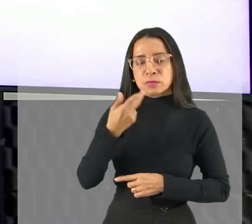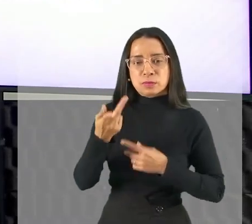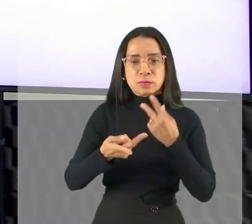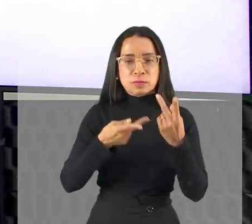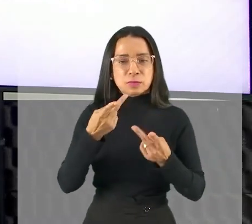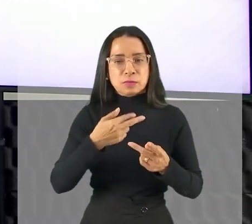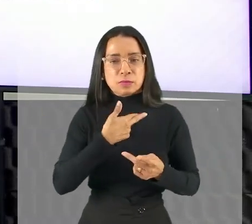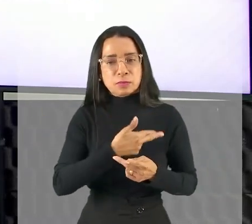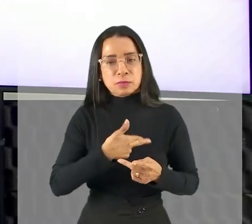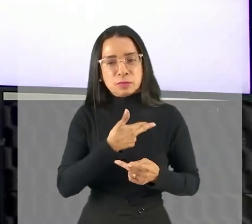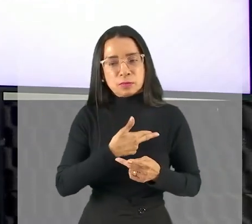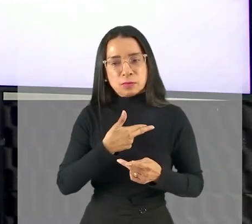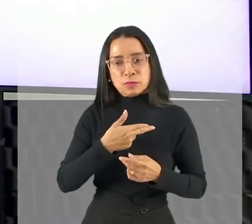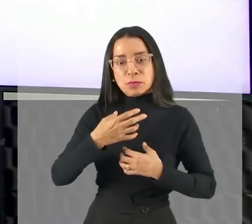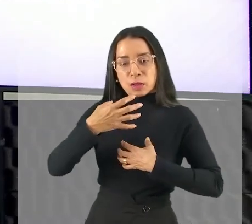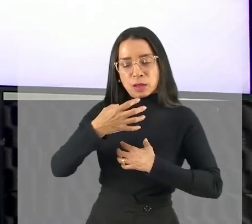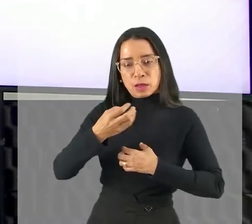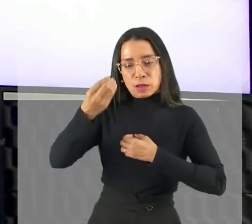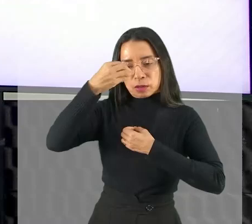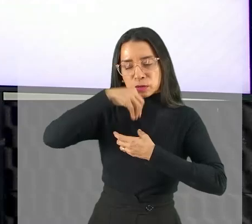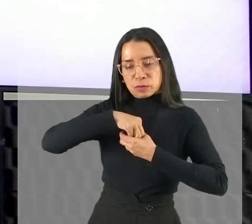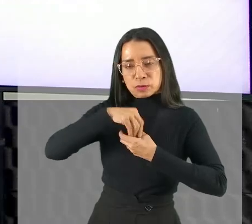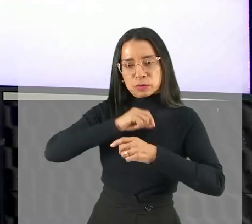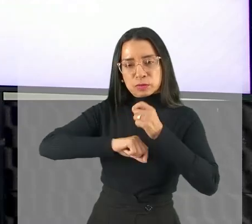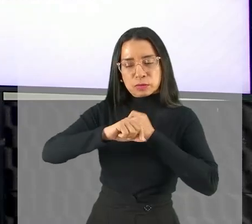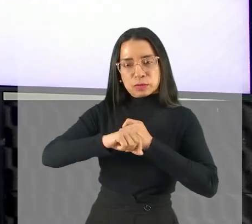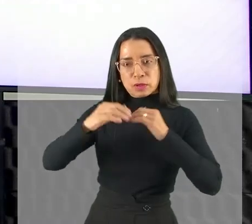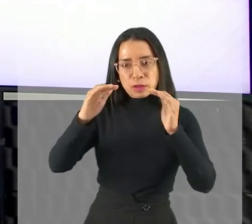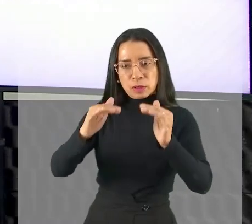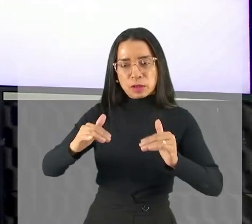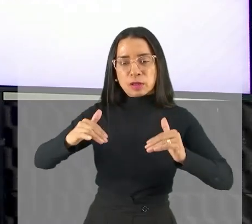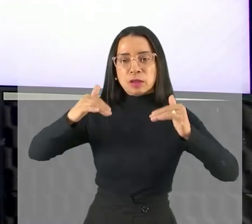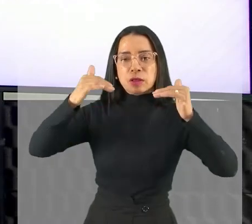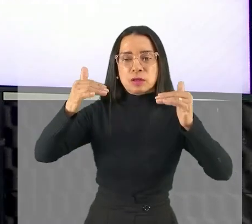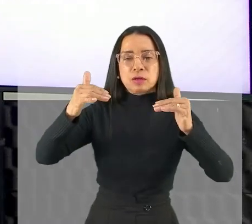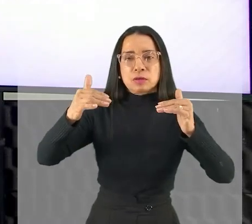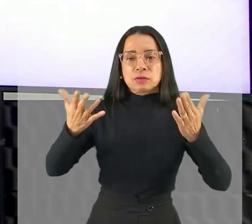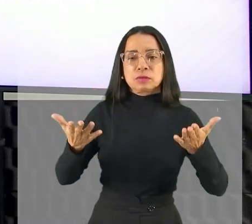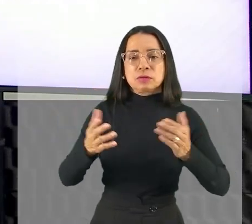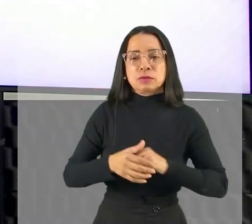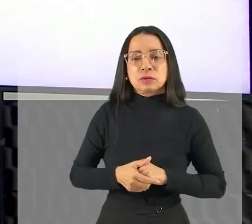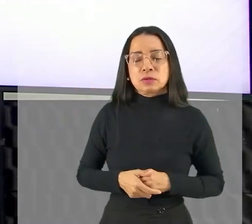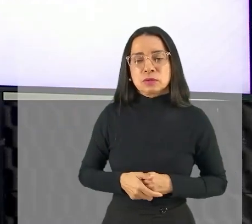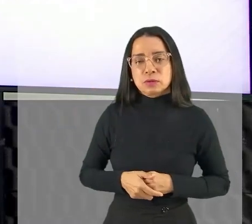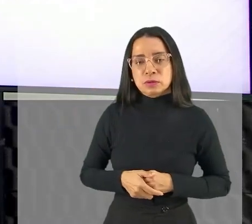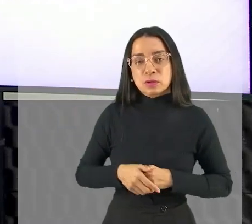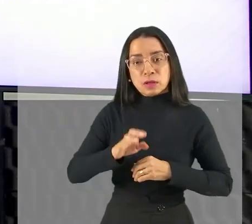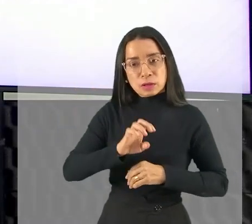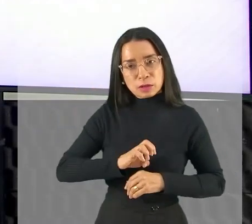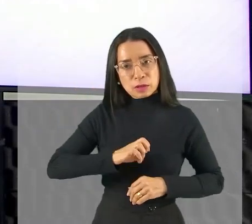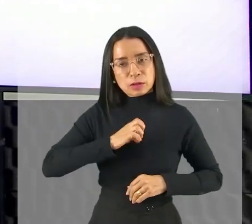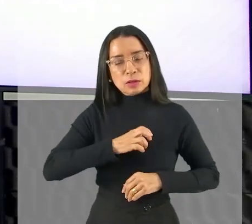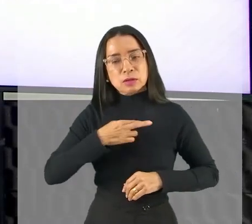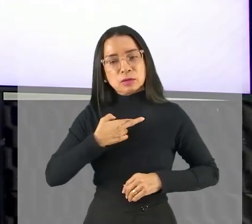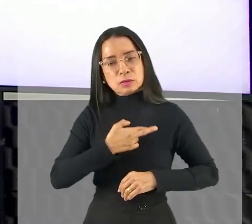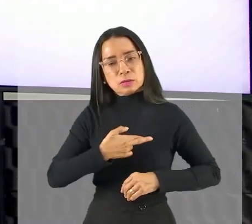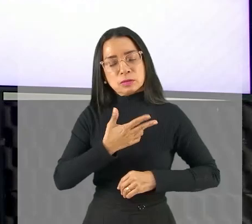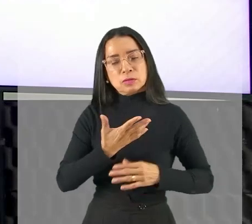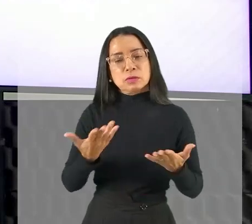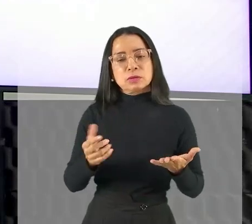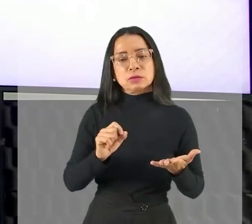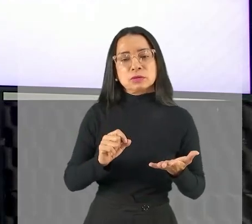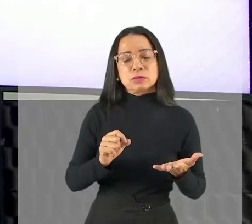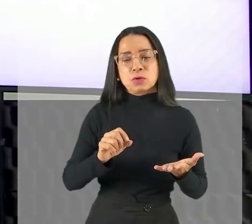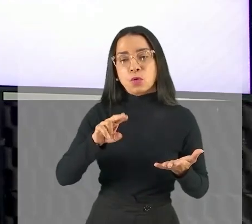romantismo, subjetividade, exaltação, um ultrarromantismo altamente exagerado, por isso que a gente chama de ultra, né? Não